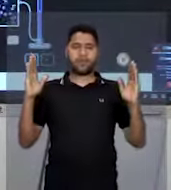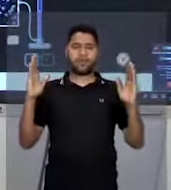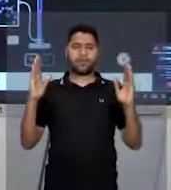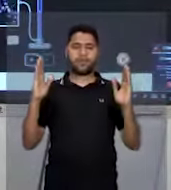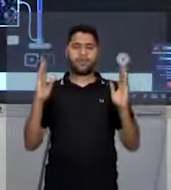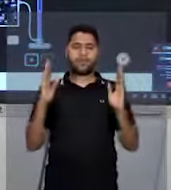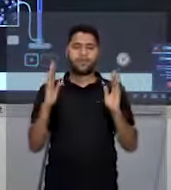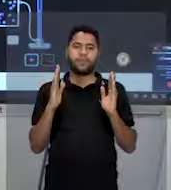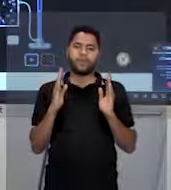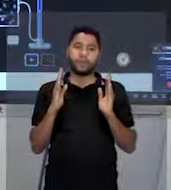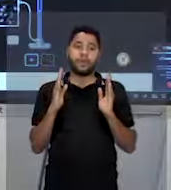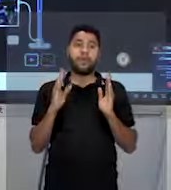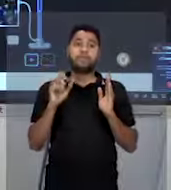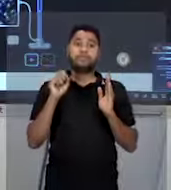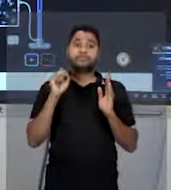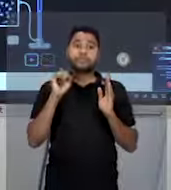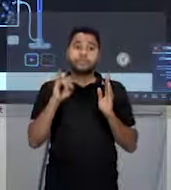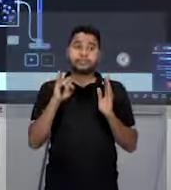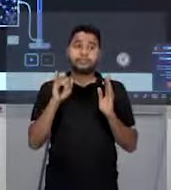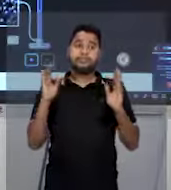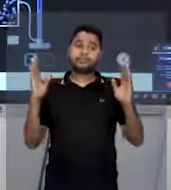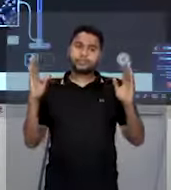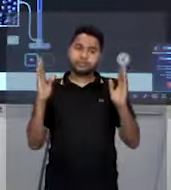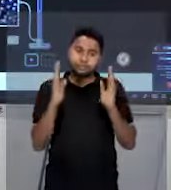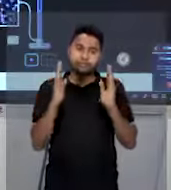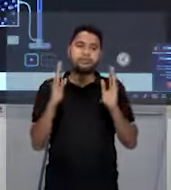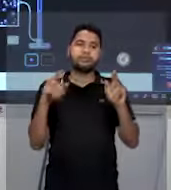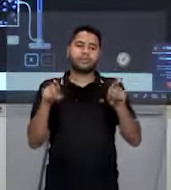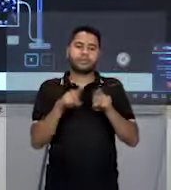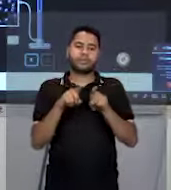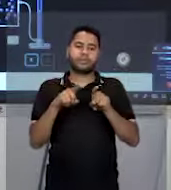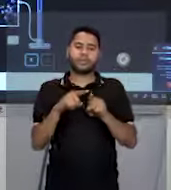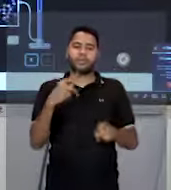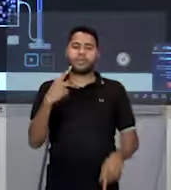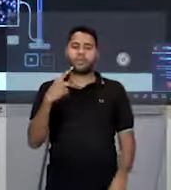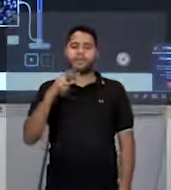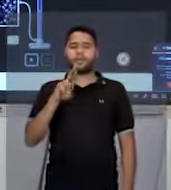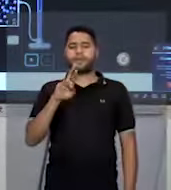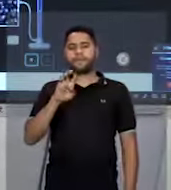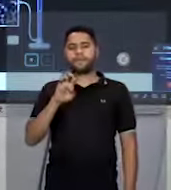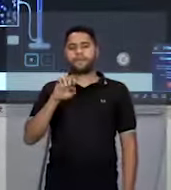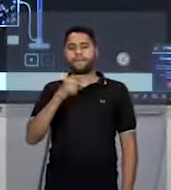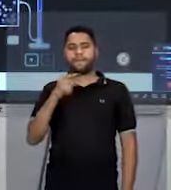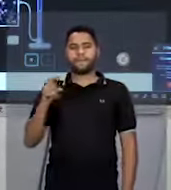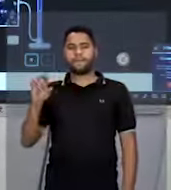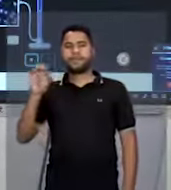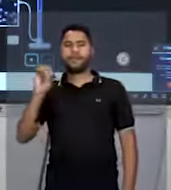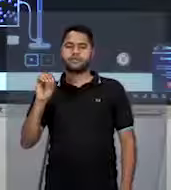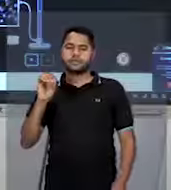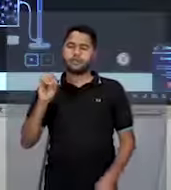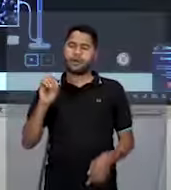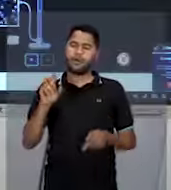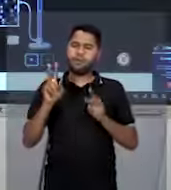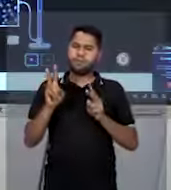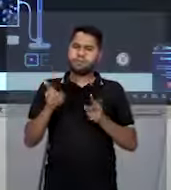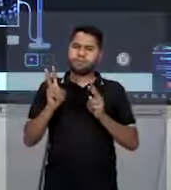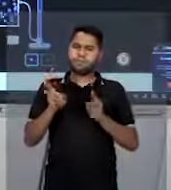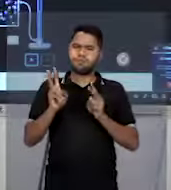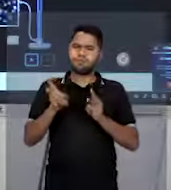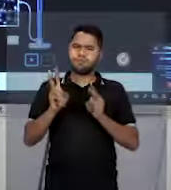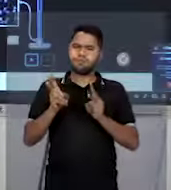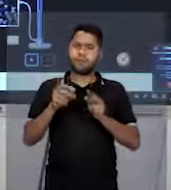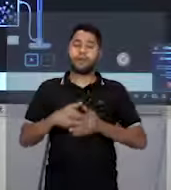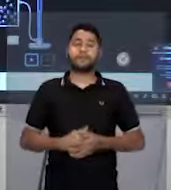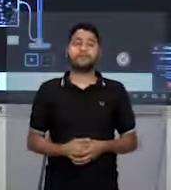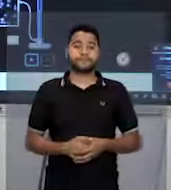movimento. Então, se você diminuir o volume, você vai ter, então, uma pressão constante naquele